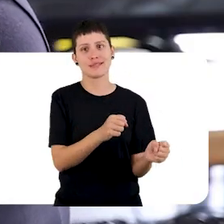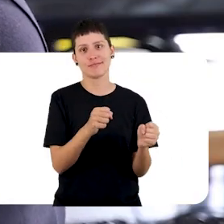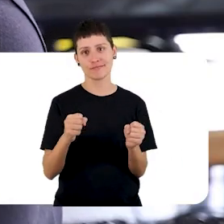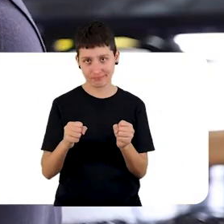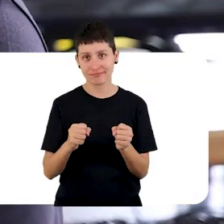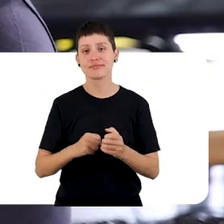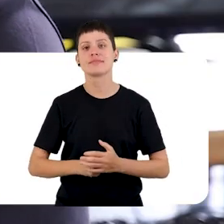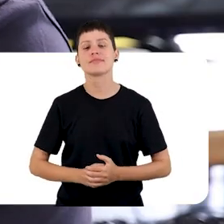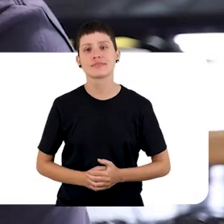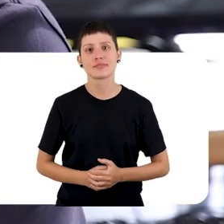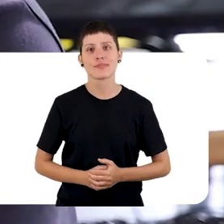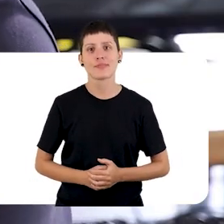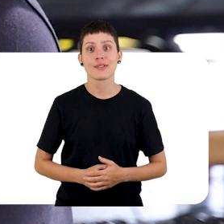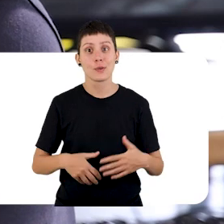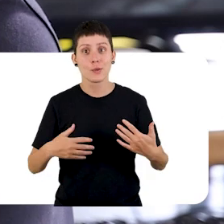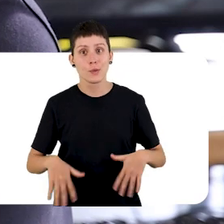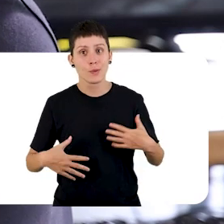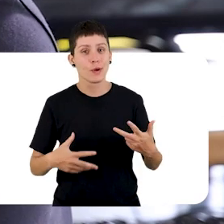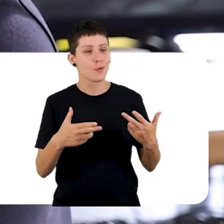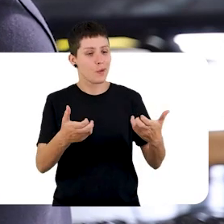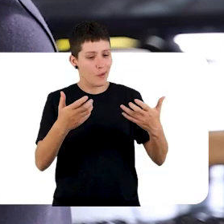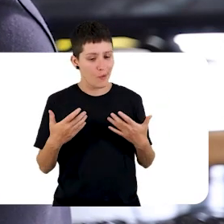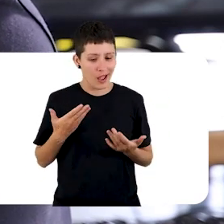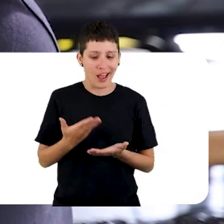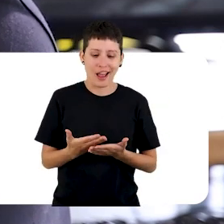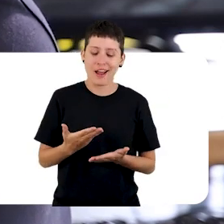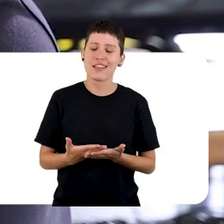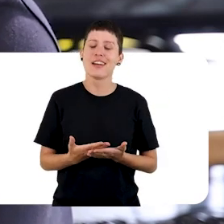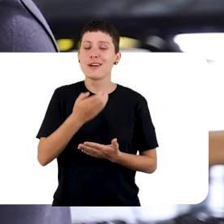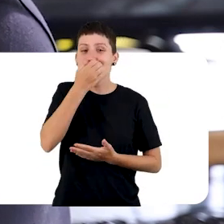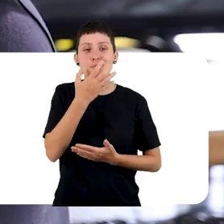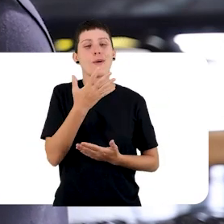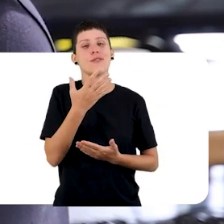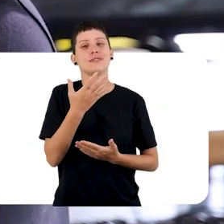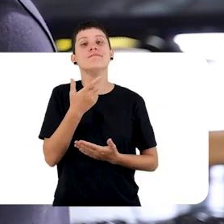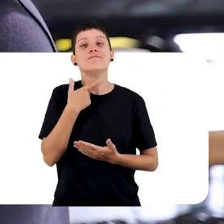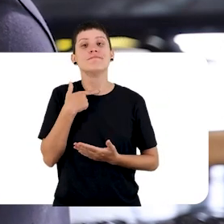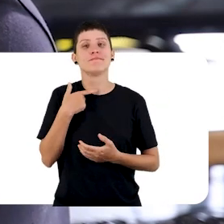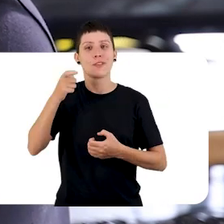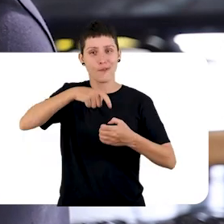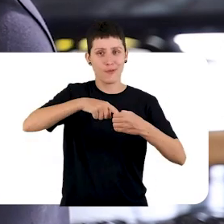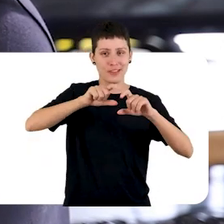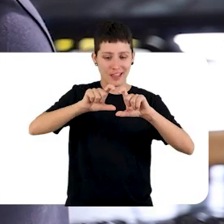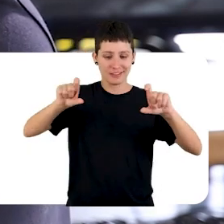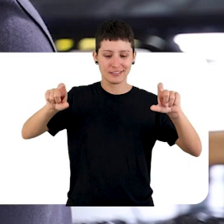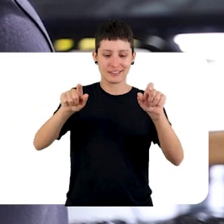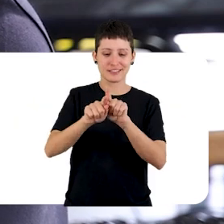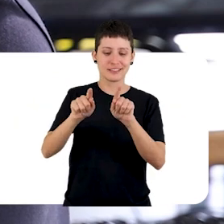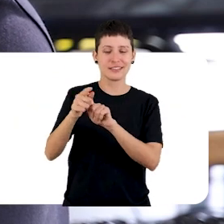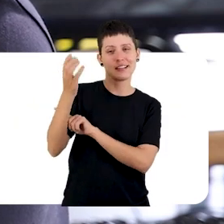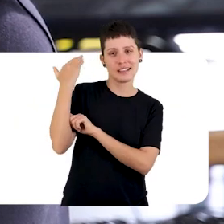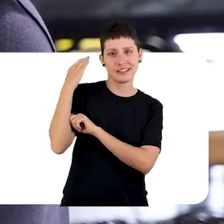Cara, foi uma aula, tá? Foi muito bom ter vindo. Eu queria voltar a dizer uma frase que você falou lá na Brasil Conference em Harvard, que